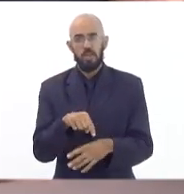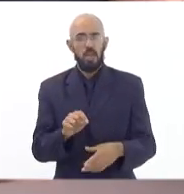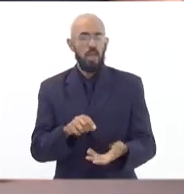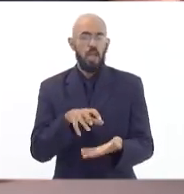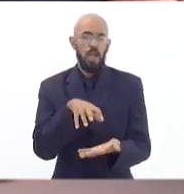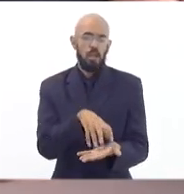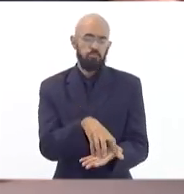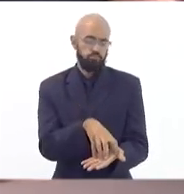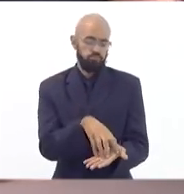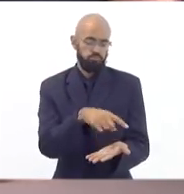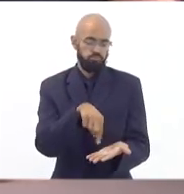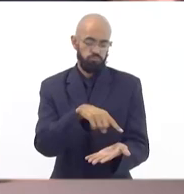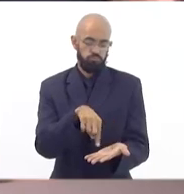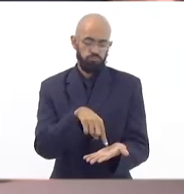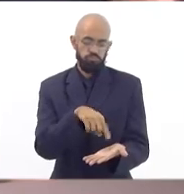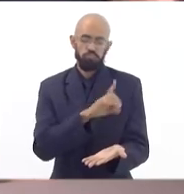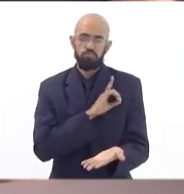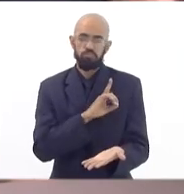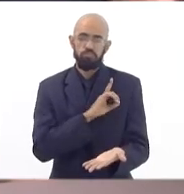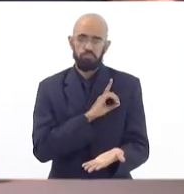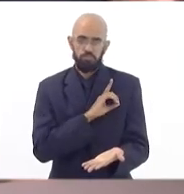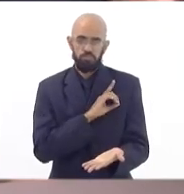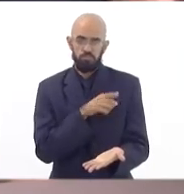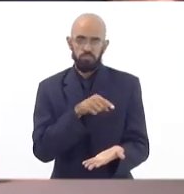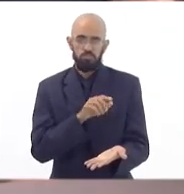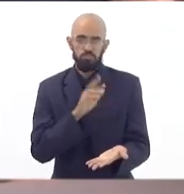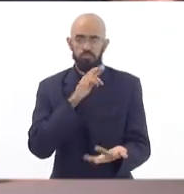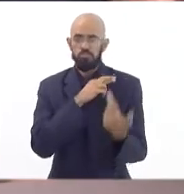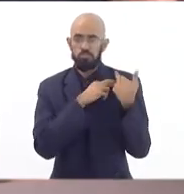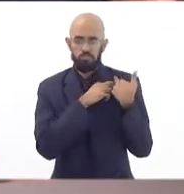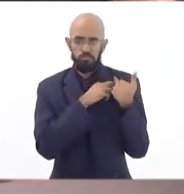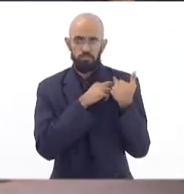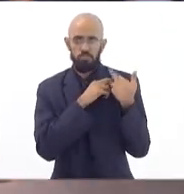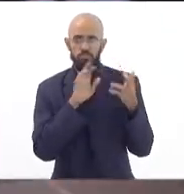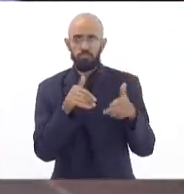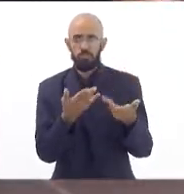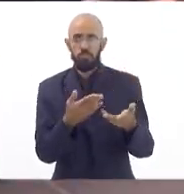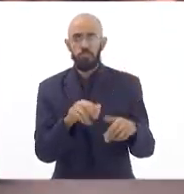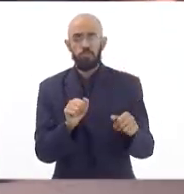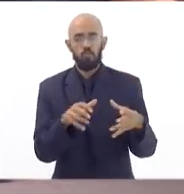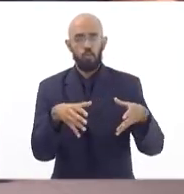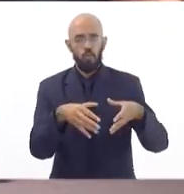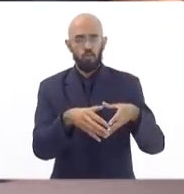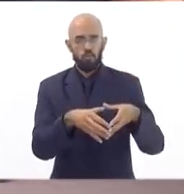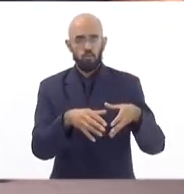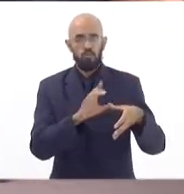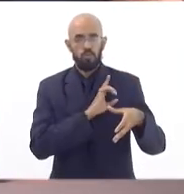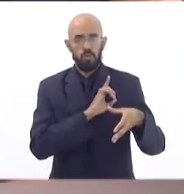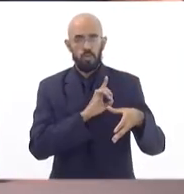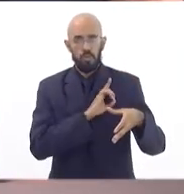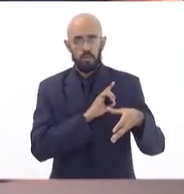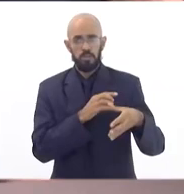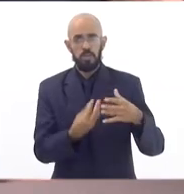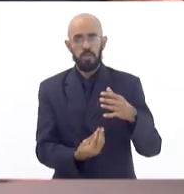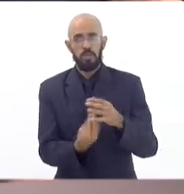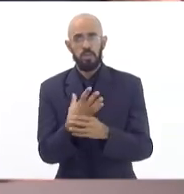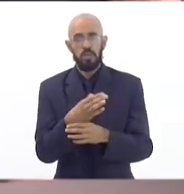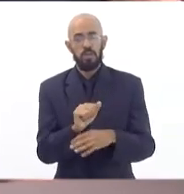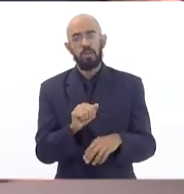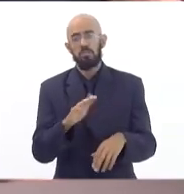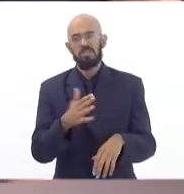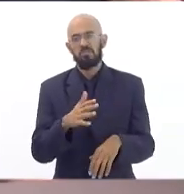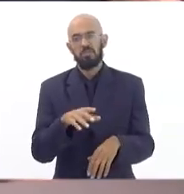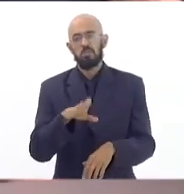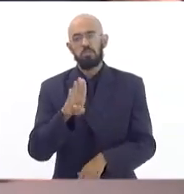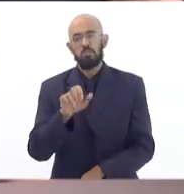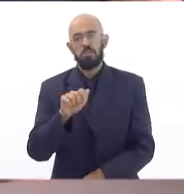e toma área de delegacia um conjunto de delegacia e formas é um mais que que seria e o Batalhão né o equivalente ao batalhão da polícia